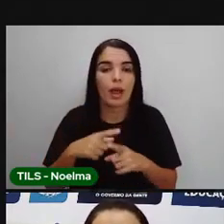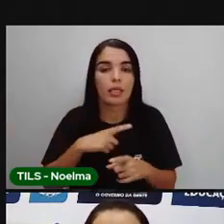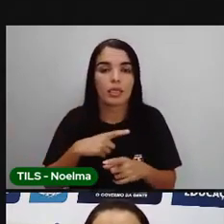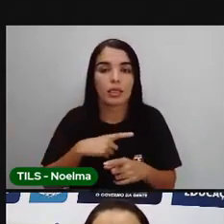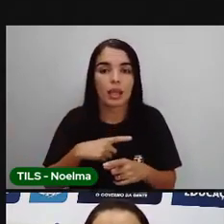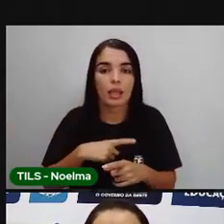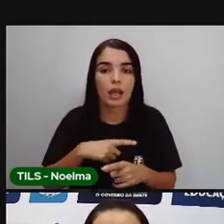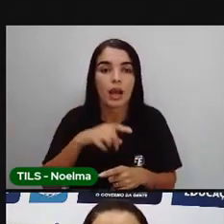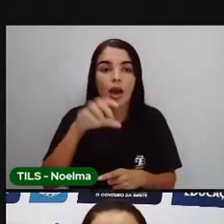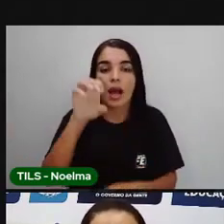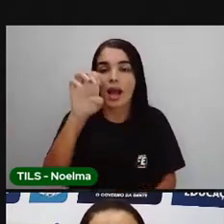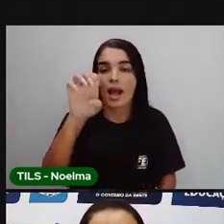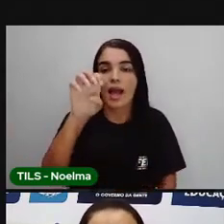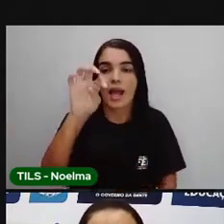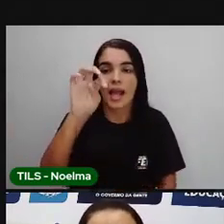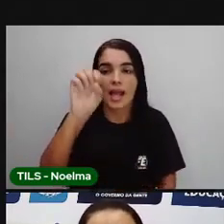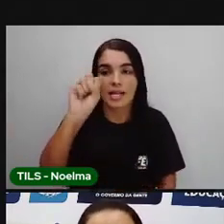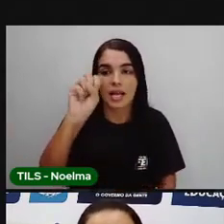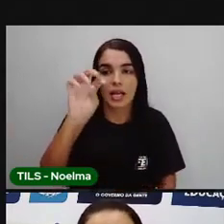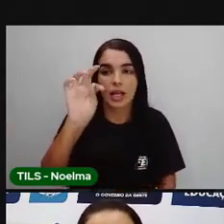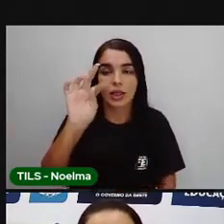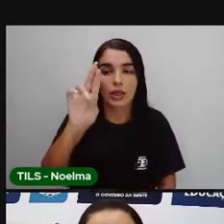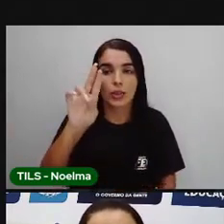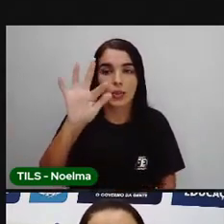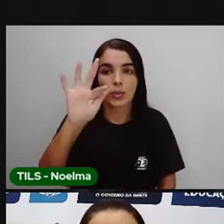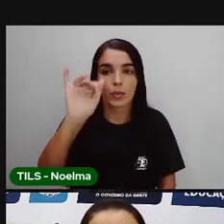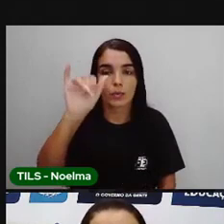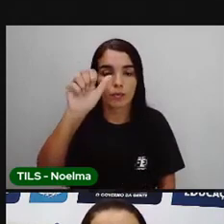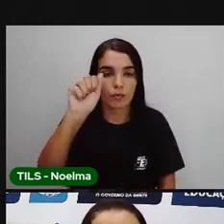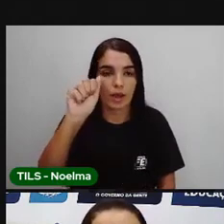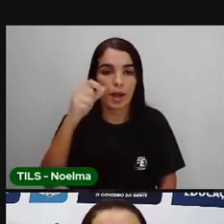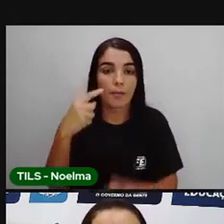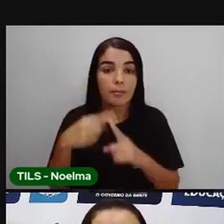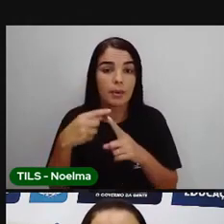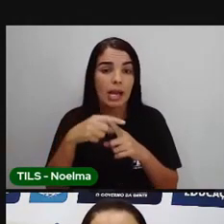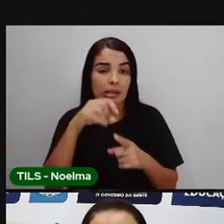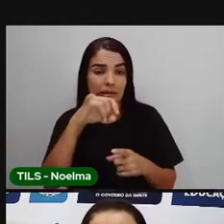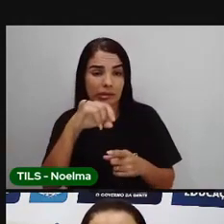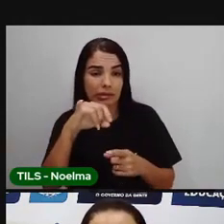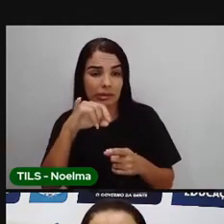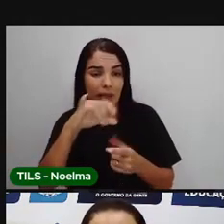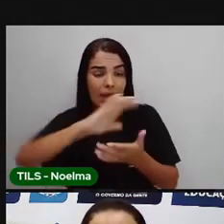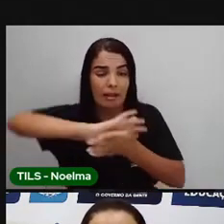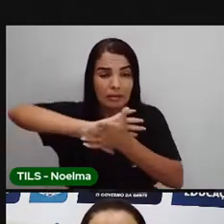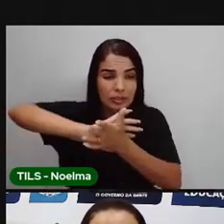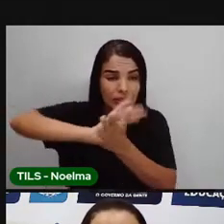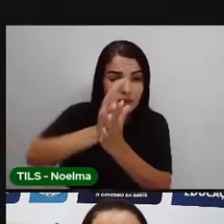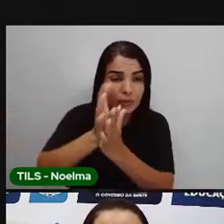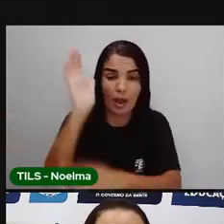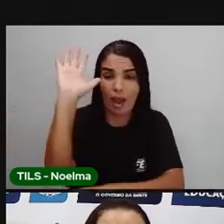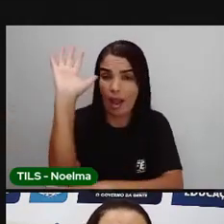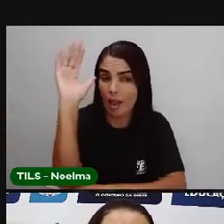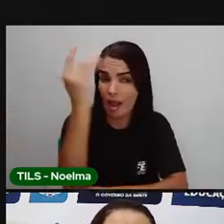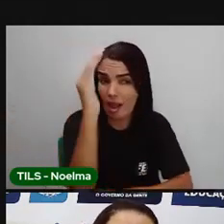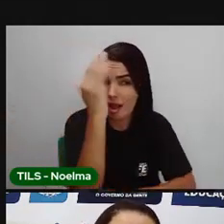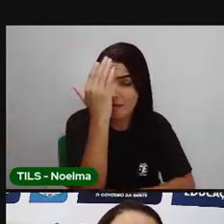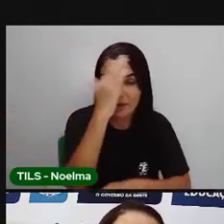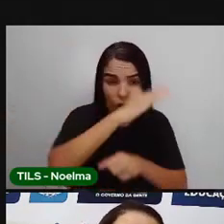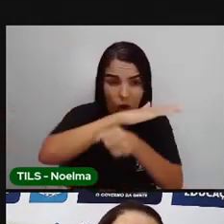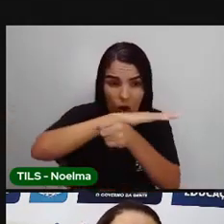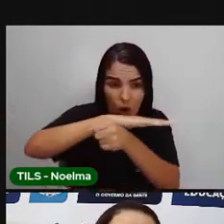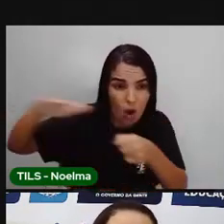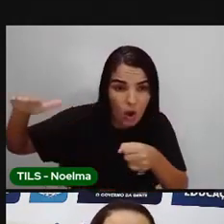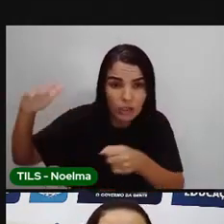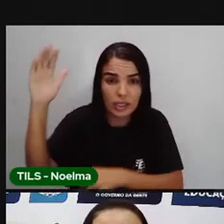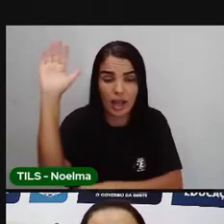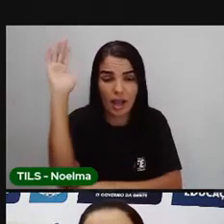a biodiversidade por quê? Porque ao destruir, ao desmatar ali, você está interferindo no ecossistema,